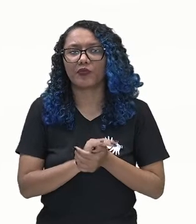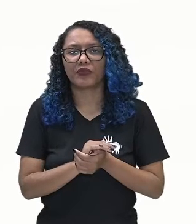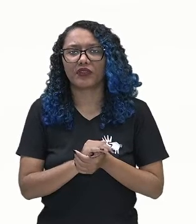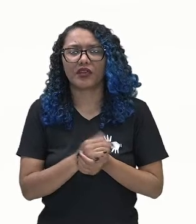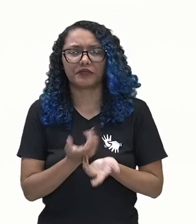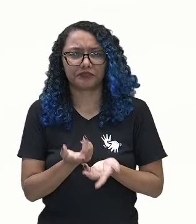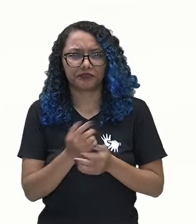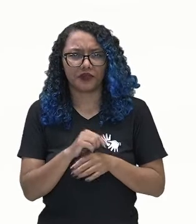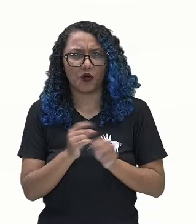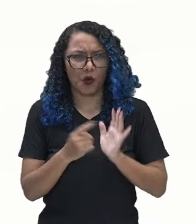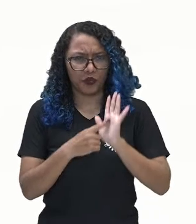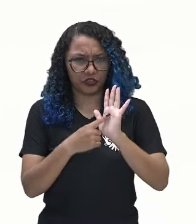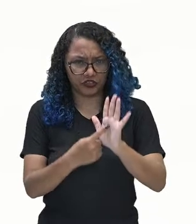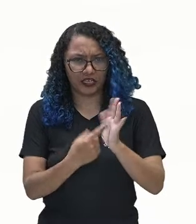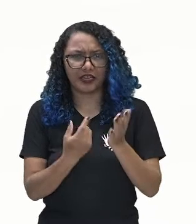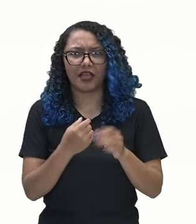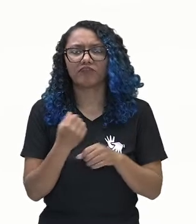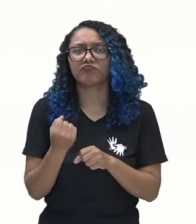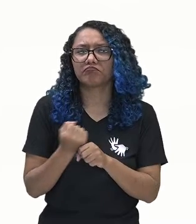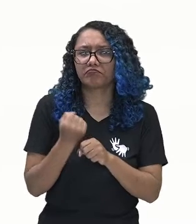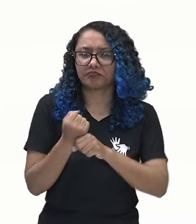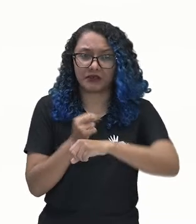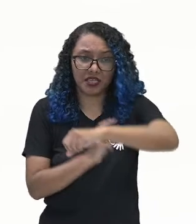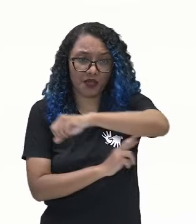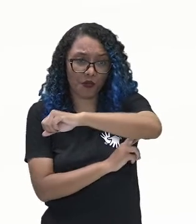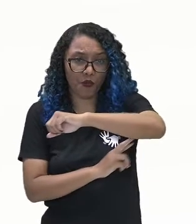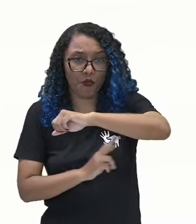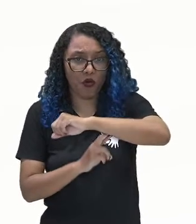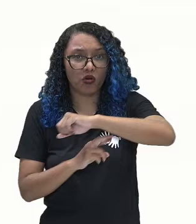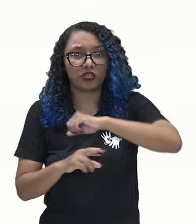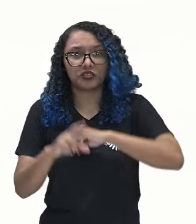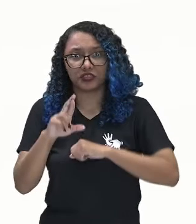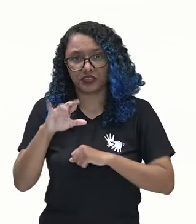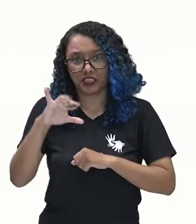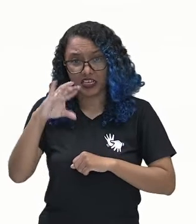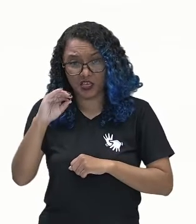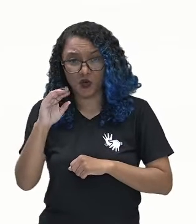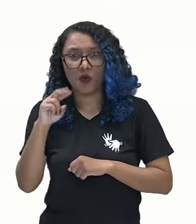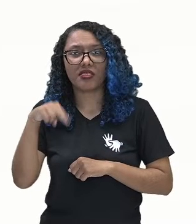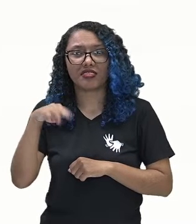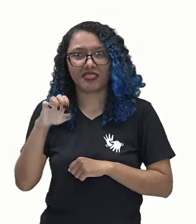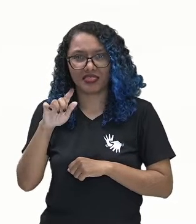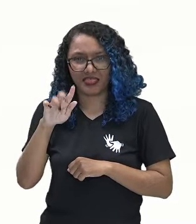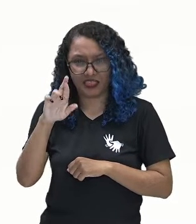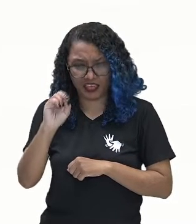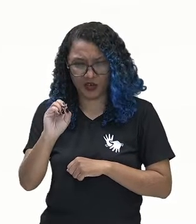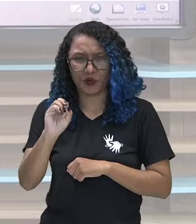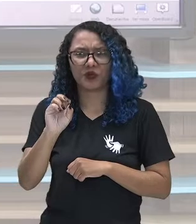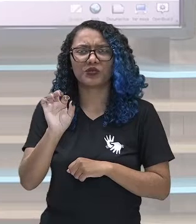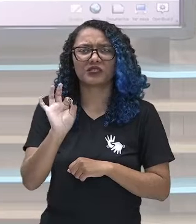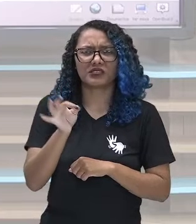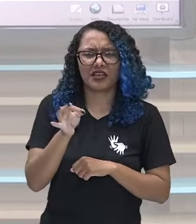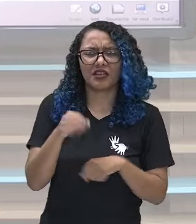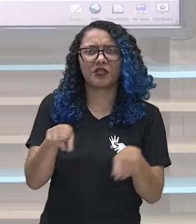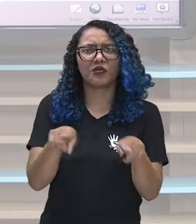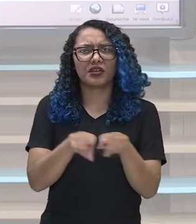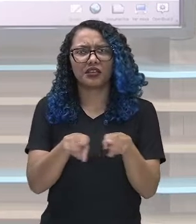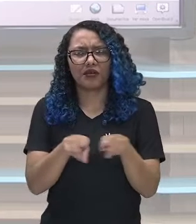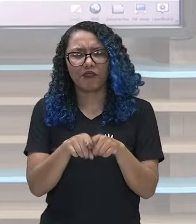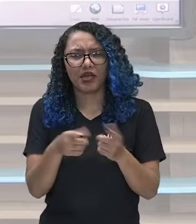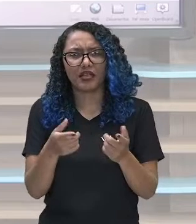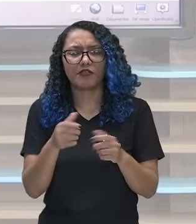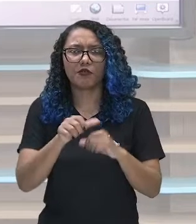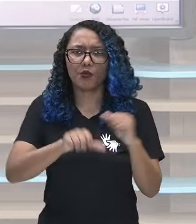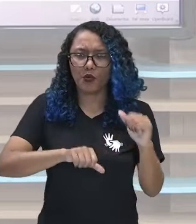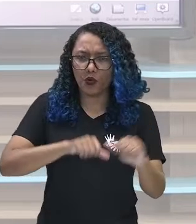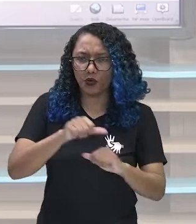construção da ponte Rio Negro, né, aqui no nosso estado, e aí nós vimos também as mudanças, as